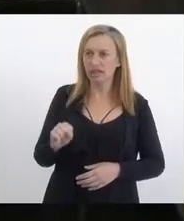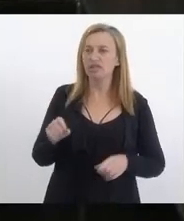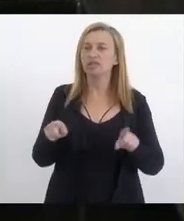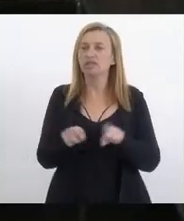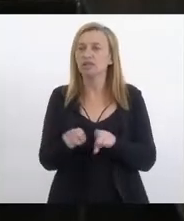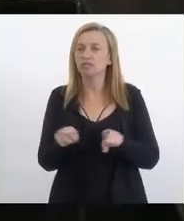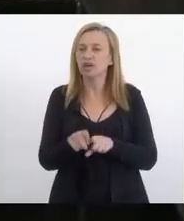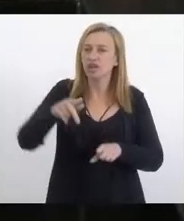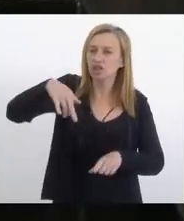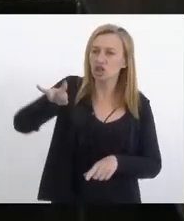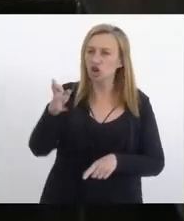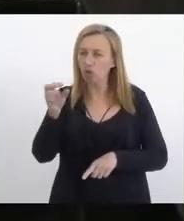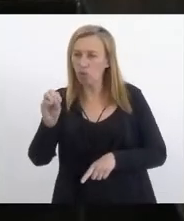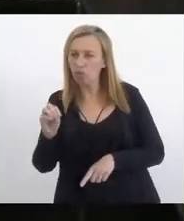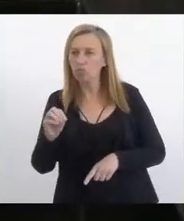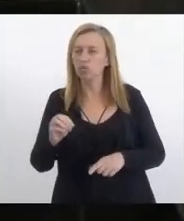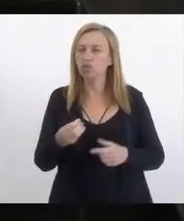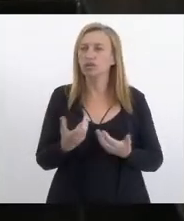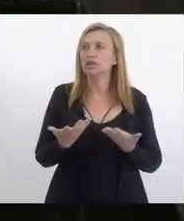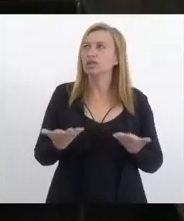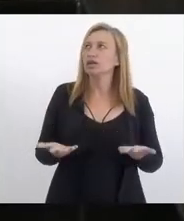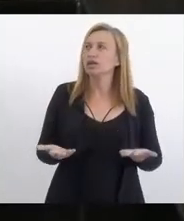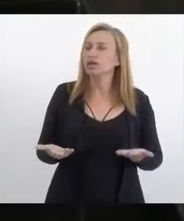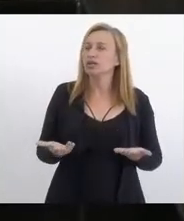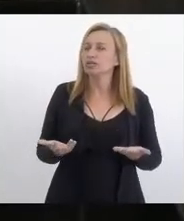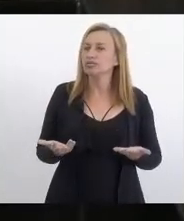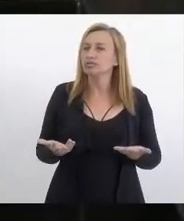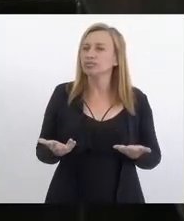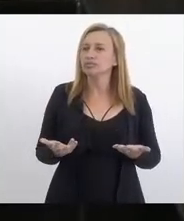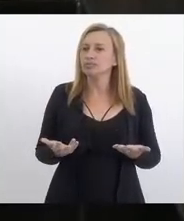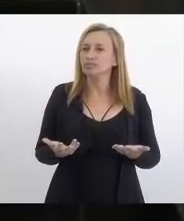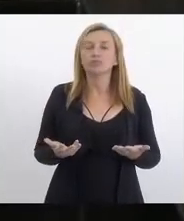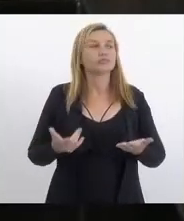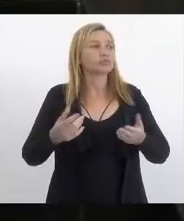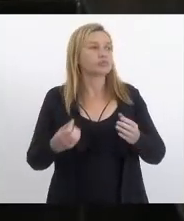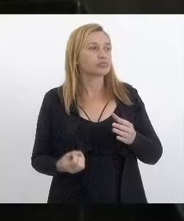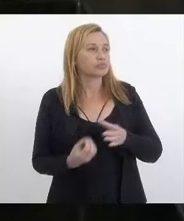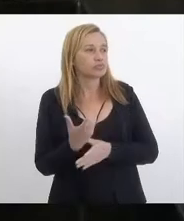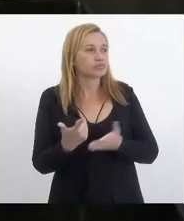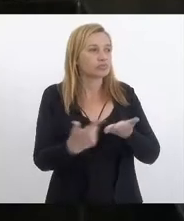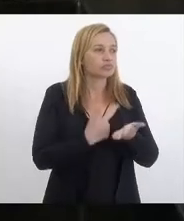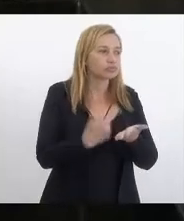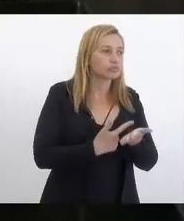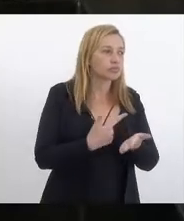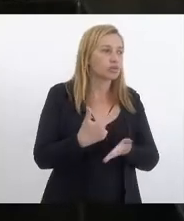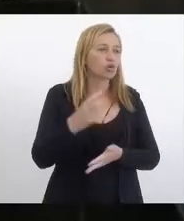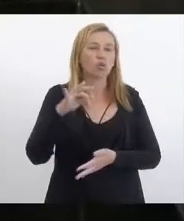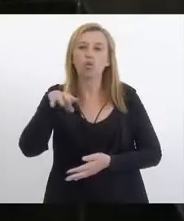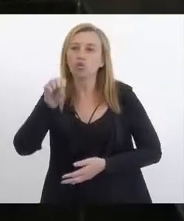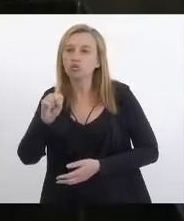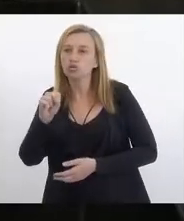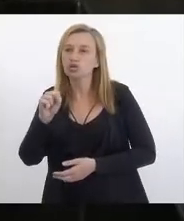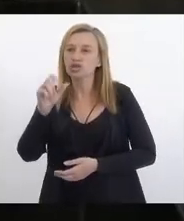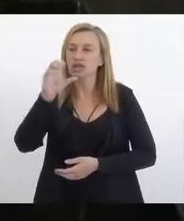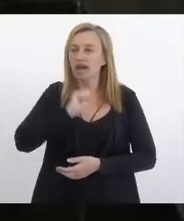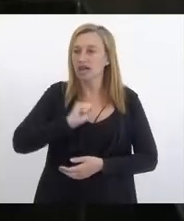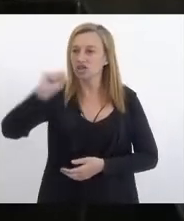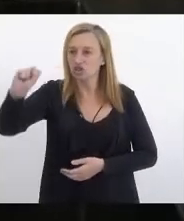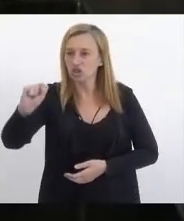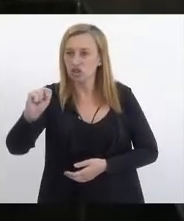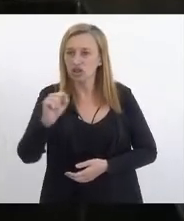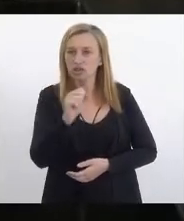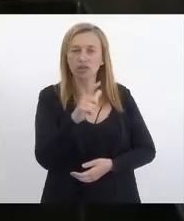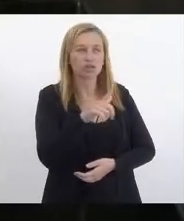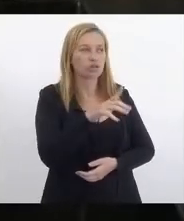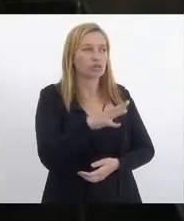Engenho do Mato, enfim, o lançamento do livro de Contos de Axé, ali no Largo São Francisco